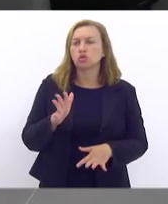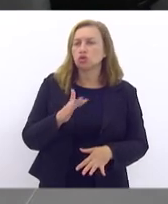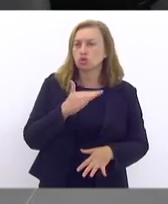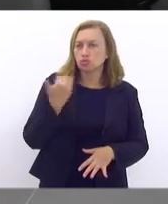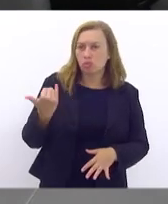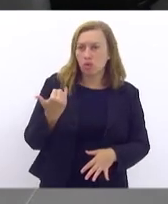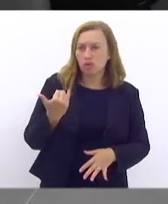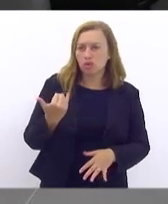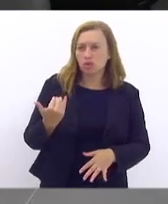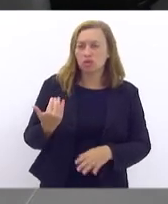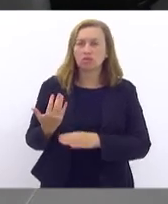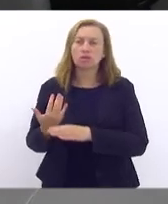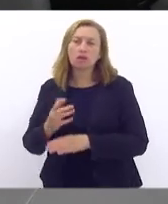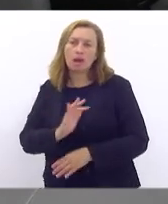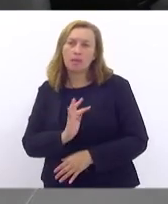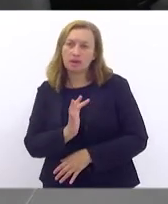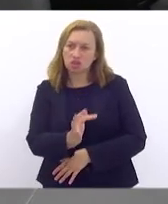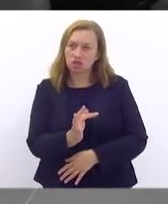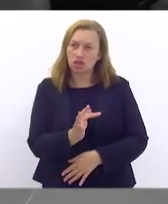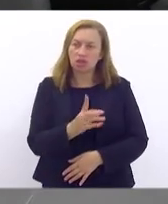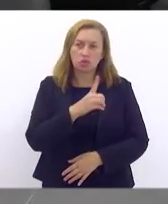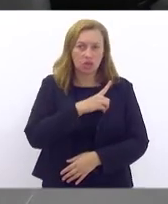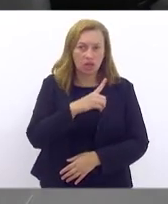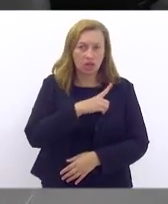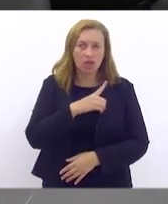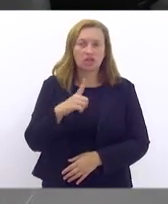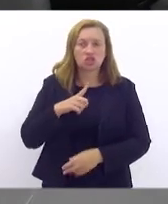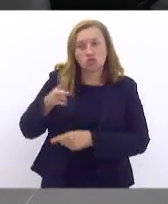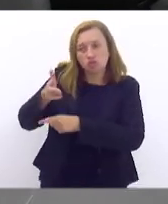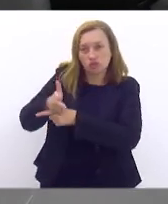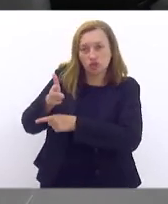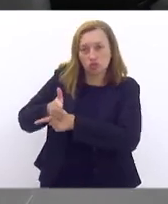na Baixada Fluminense, e o delegado tinha um vídeo